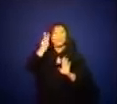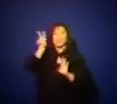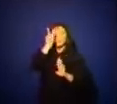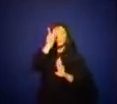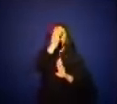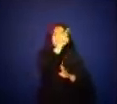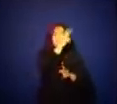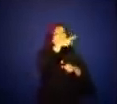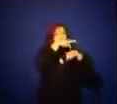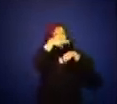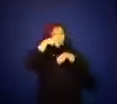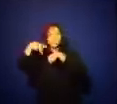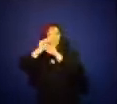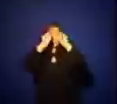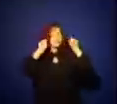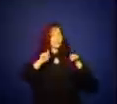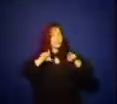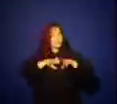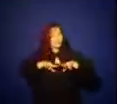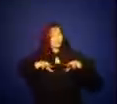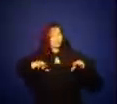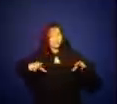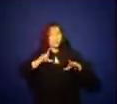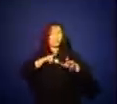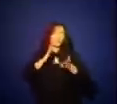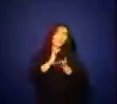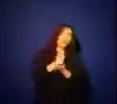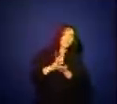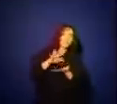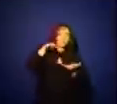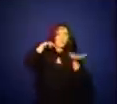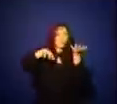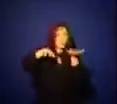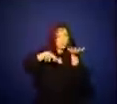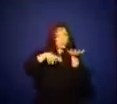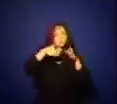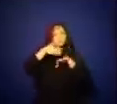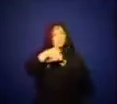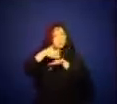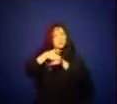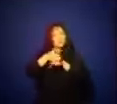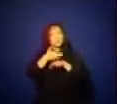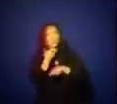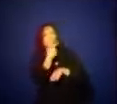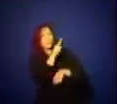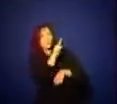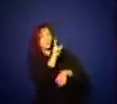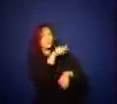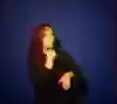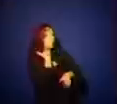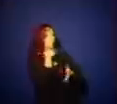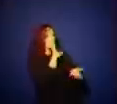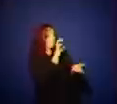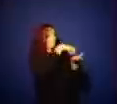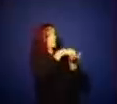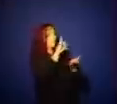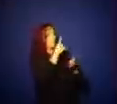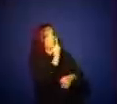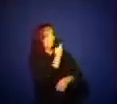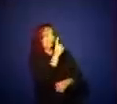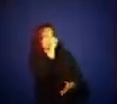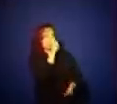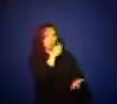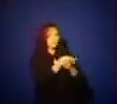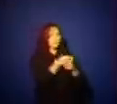Vertentes diferentes tem casos que o congresso participa tem casos que é só o banco central casa europeu assim é muito diferente mas é que nós temos a gente